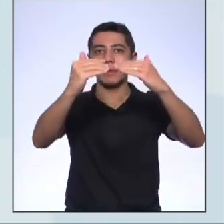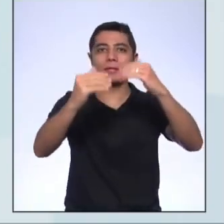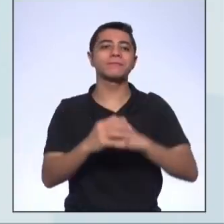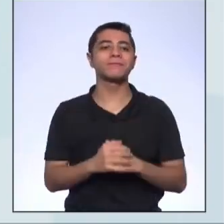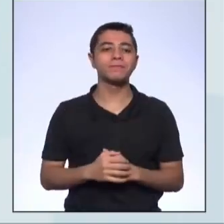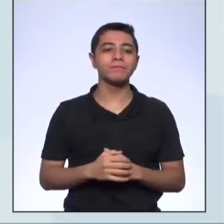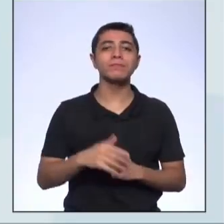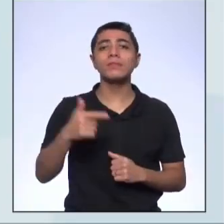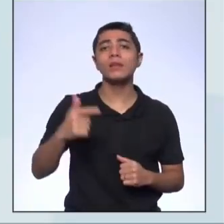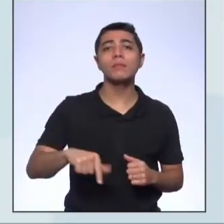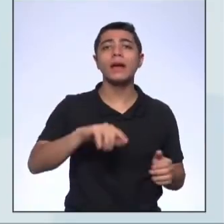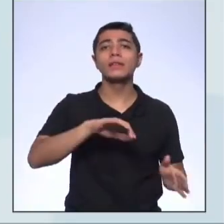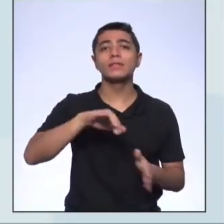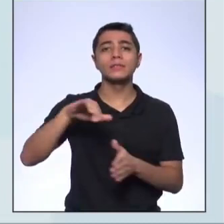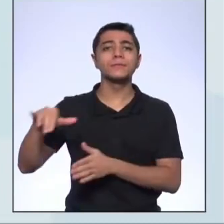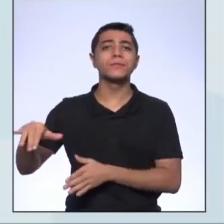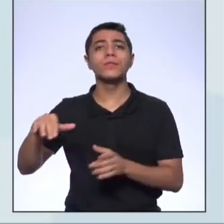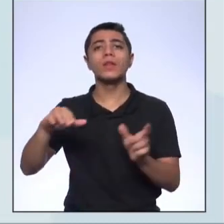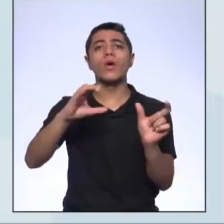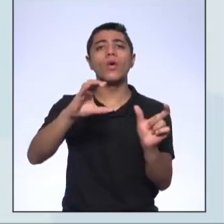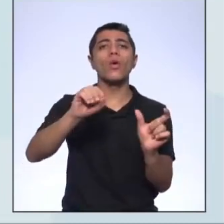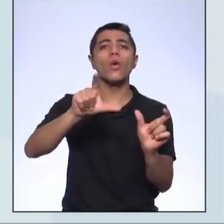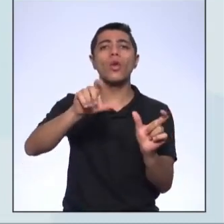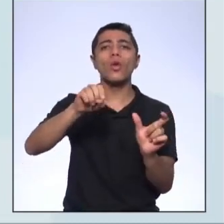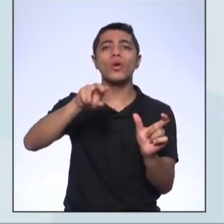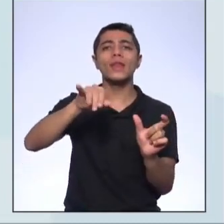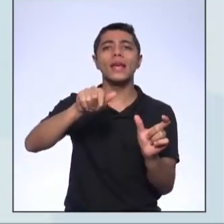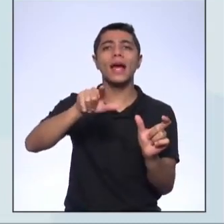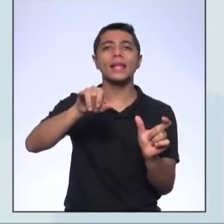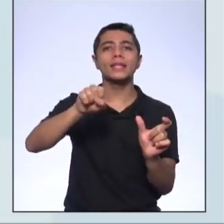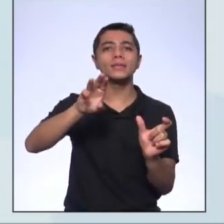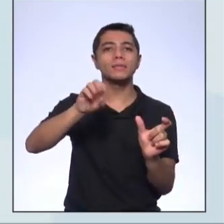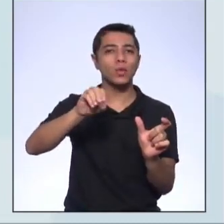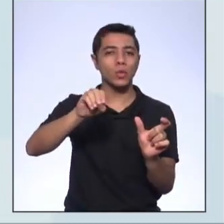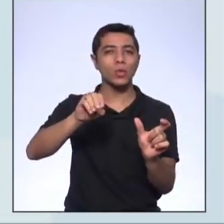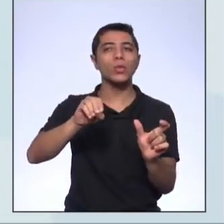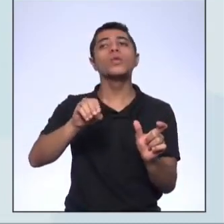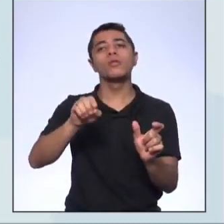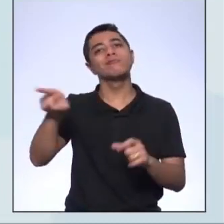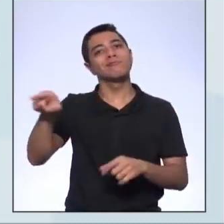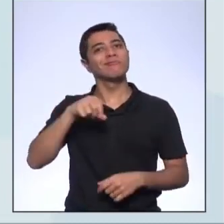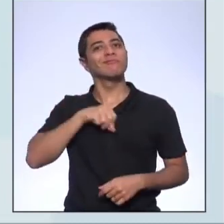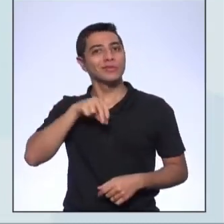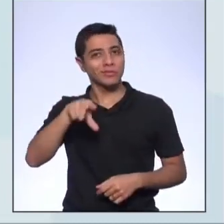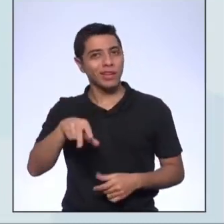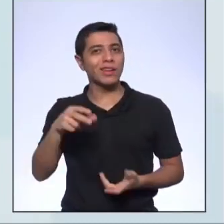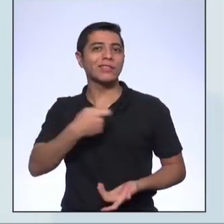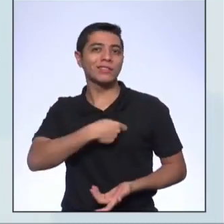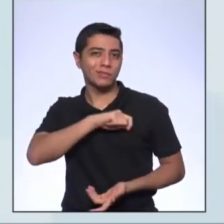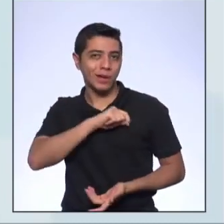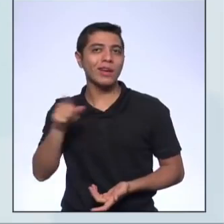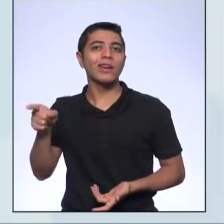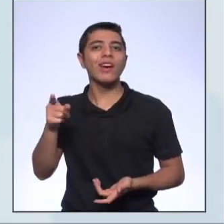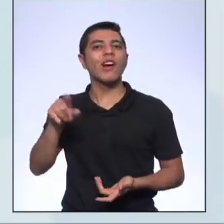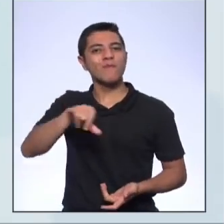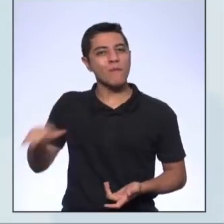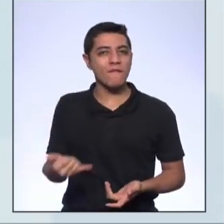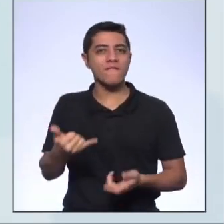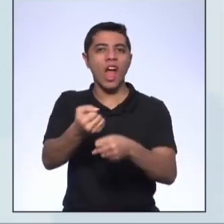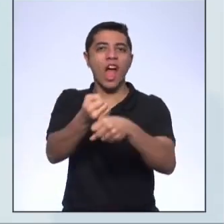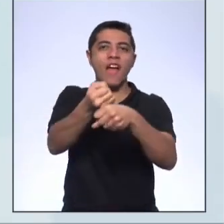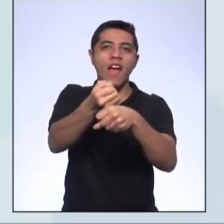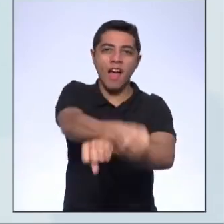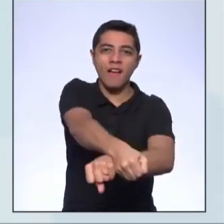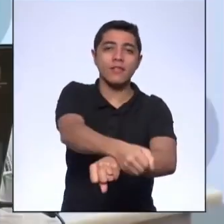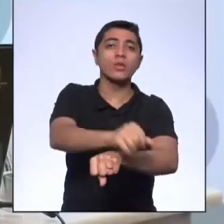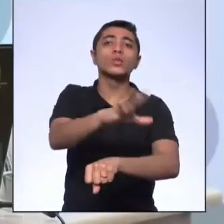foram construídas feitorias portuguesas na costa africana, onde eles exploravam o tráfico negreiro, né?